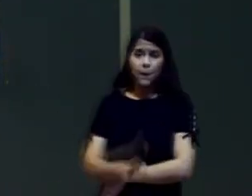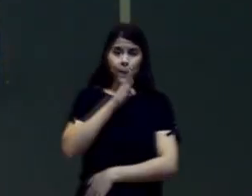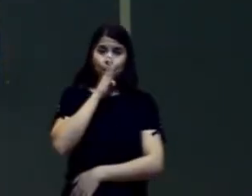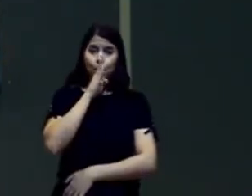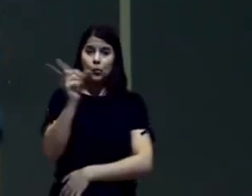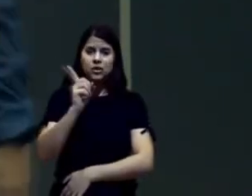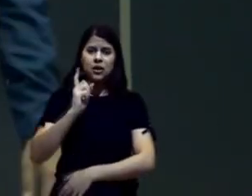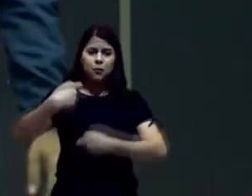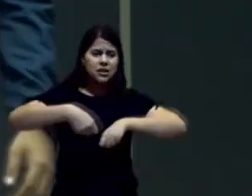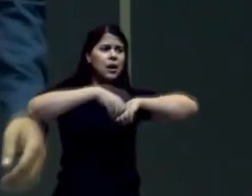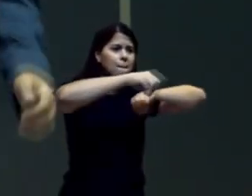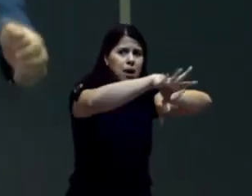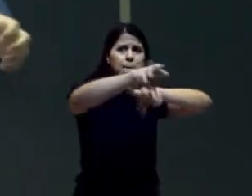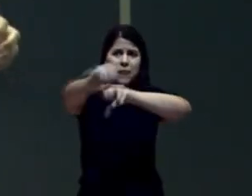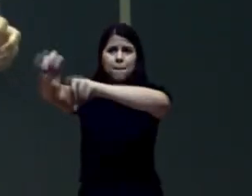transmita a outros.